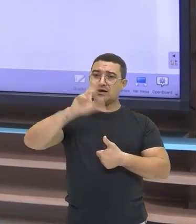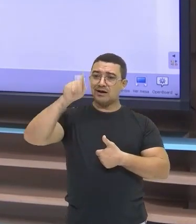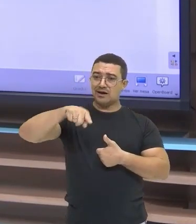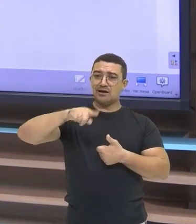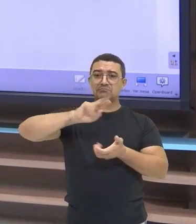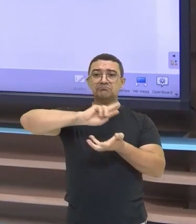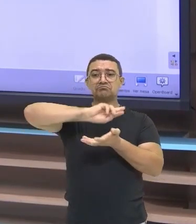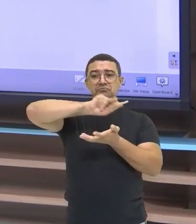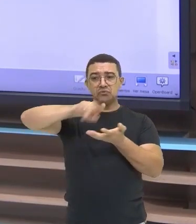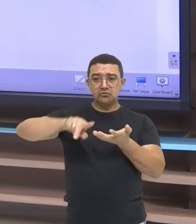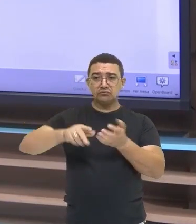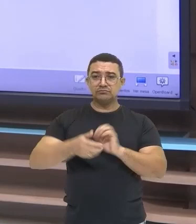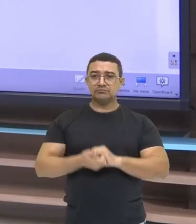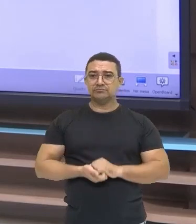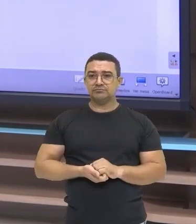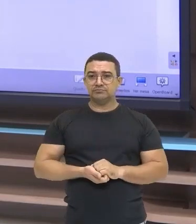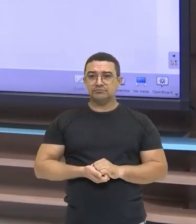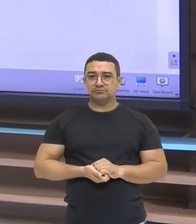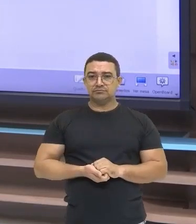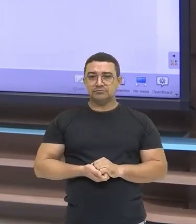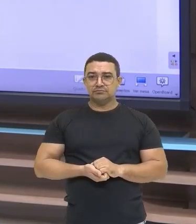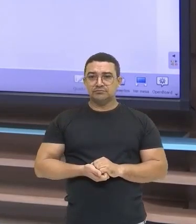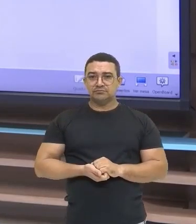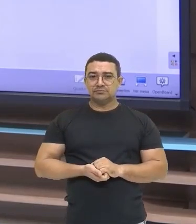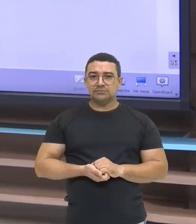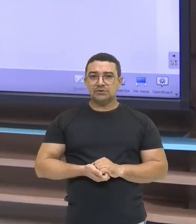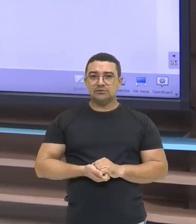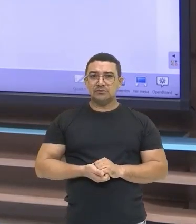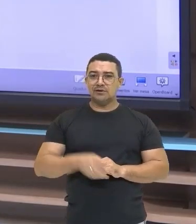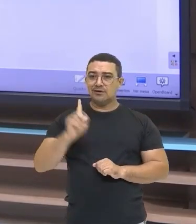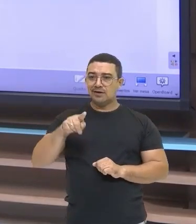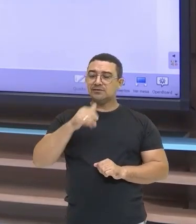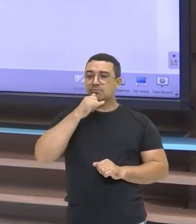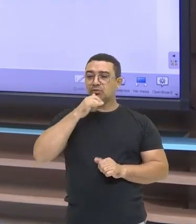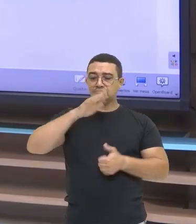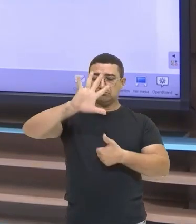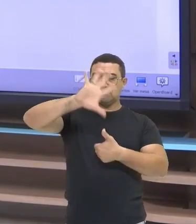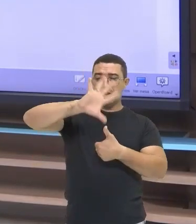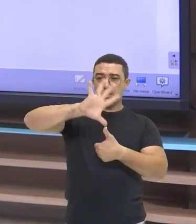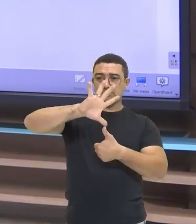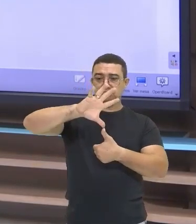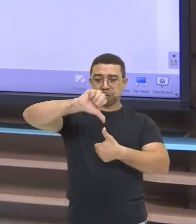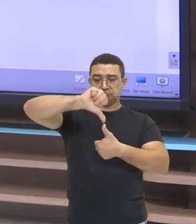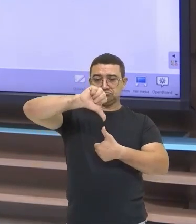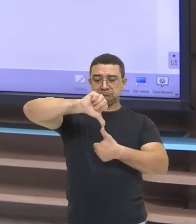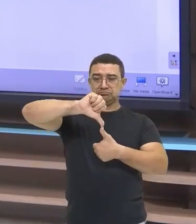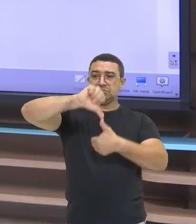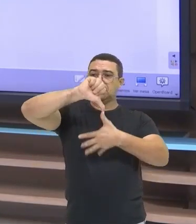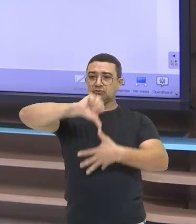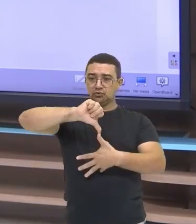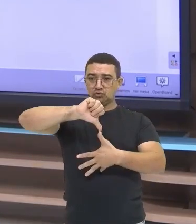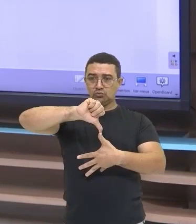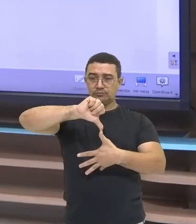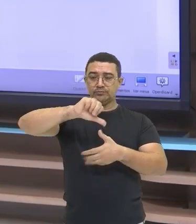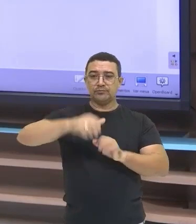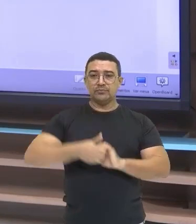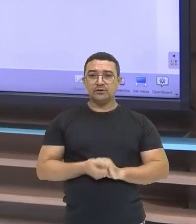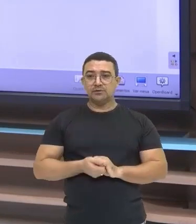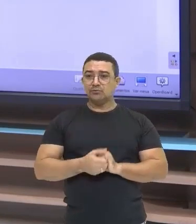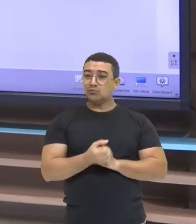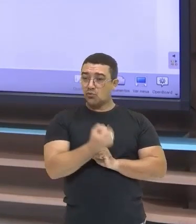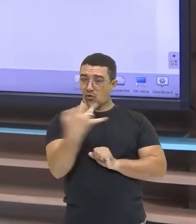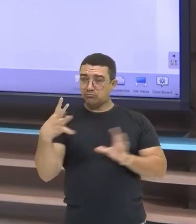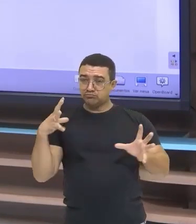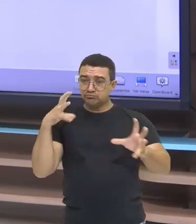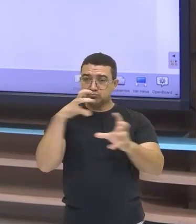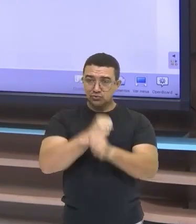diversas formas. Uma dessas formas é definir a América do Norte, a América Central e a América do Sul. Então, esse quantitativo